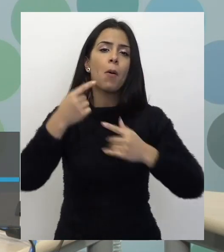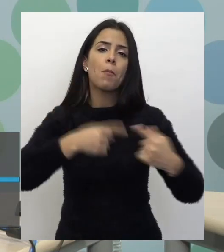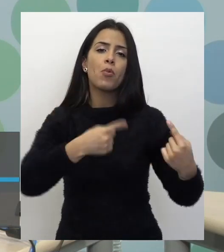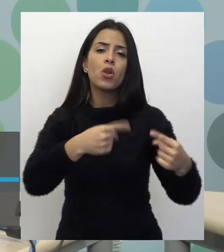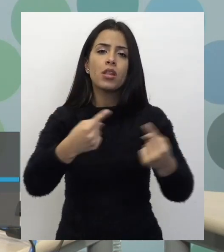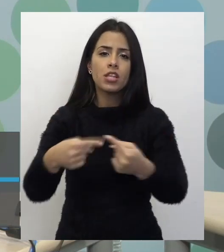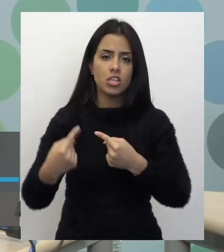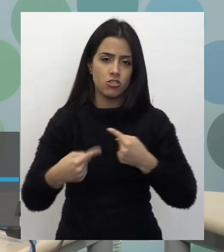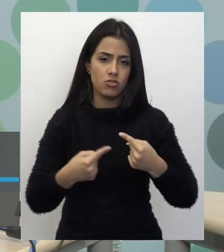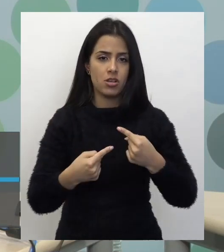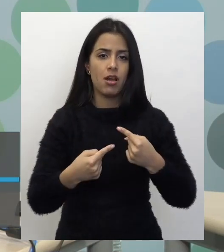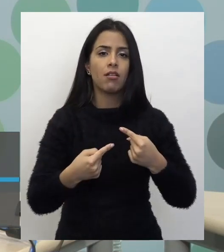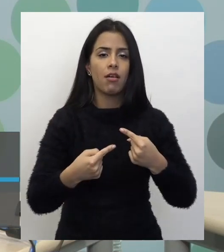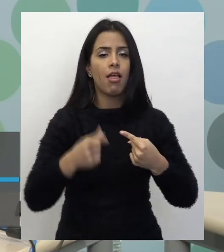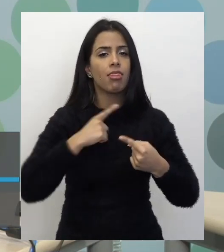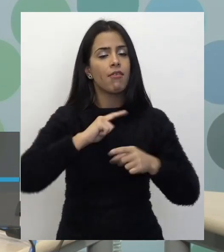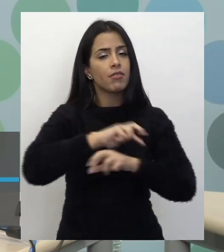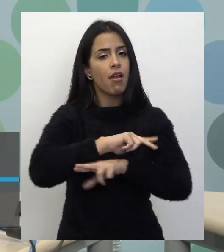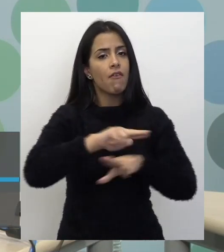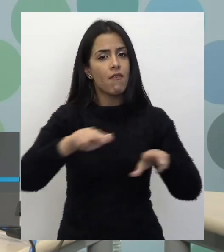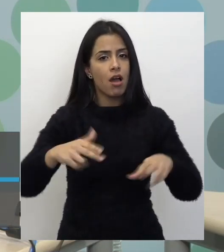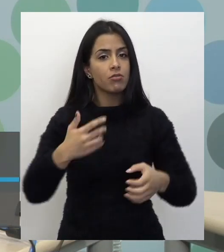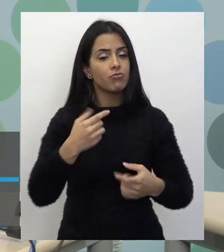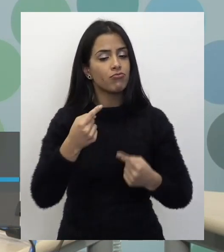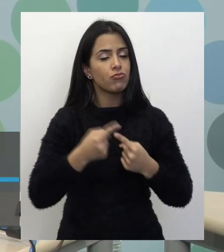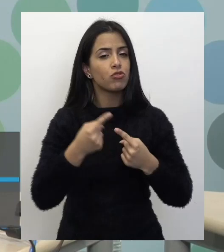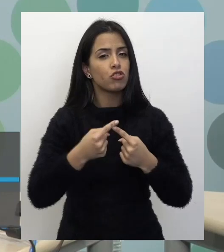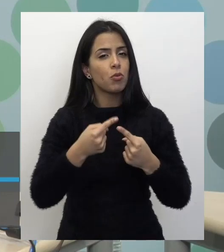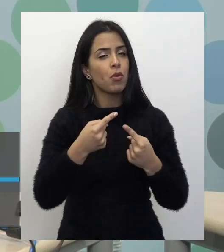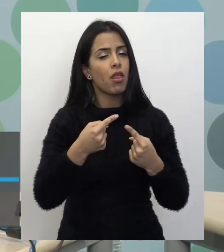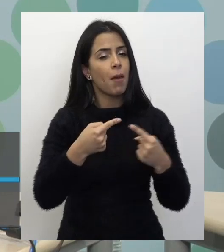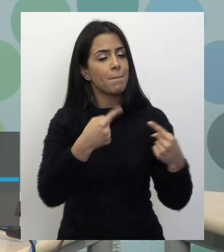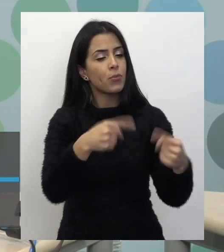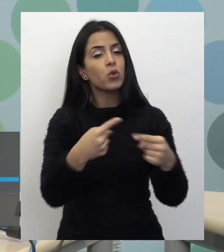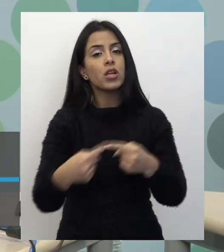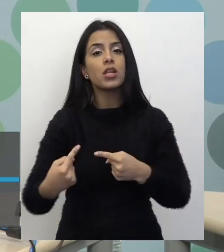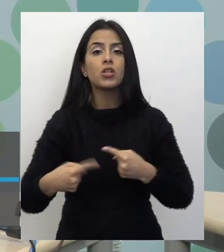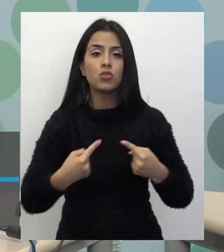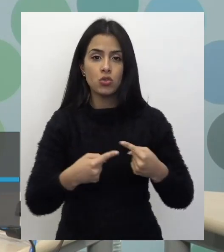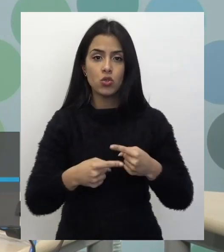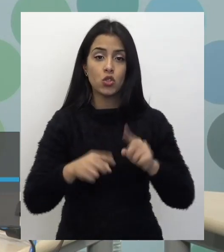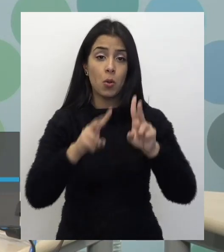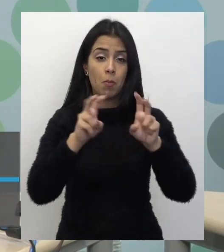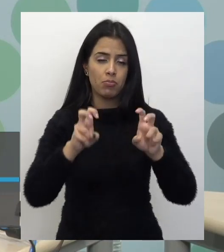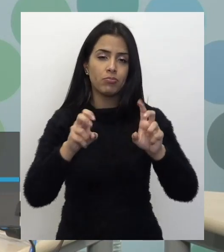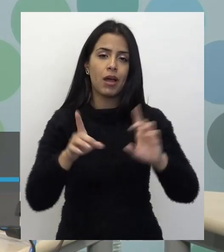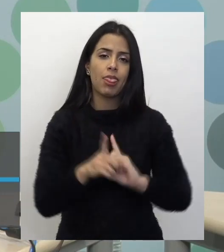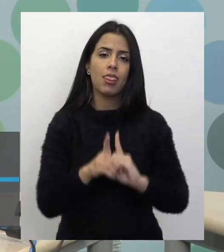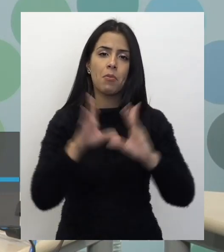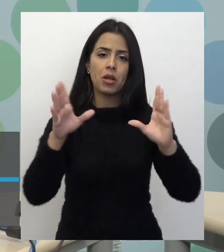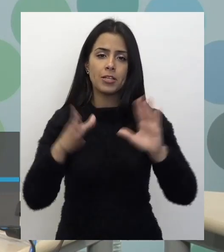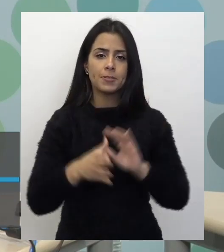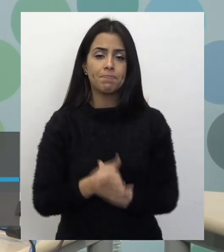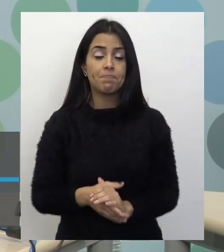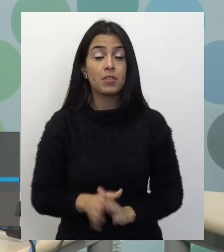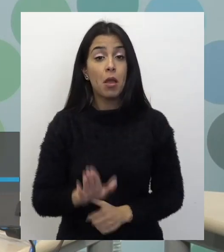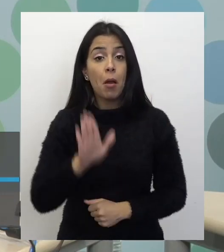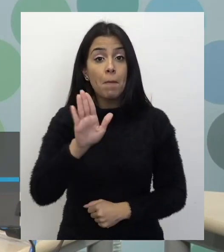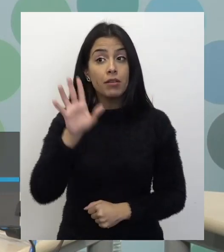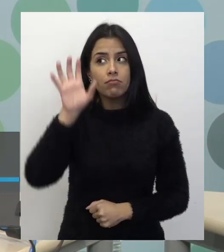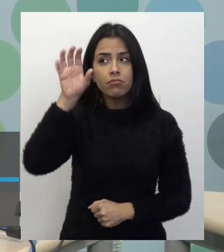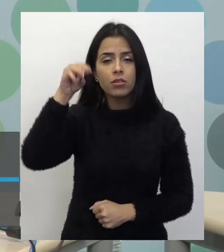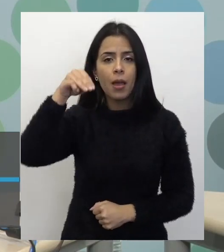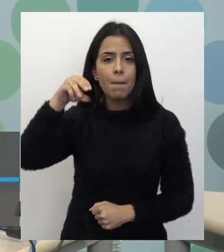Atenas foram vários regimes políticos terminando na formação da democracia, tá? Mas lá na Macedônia era diferente,